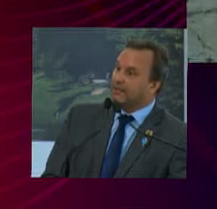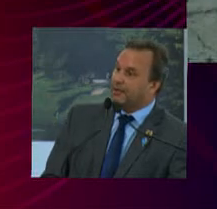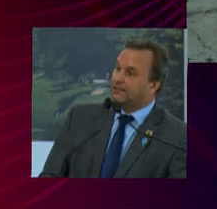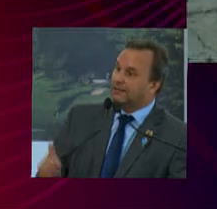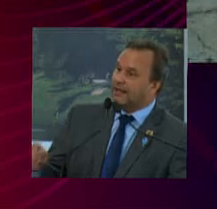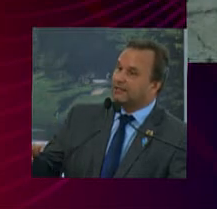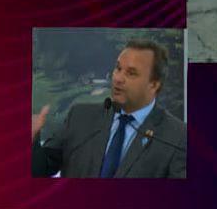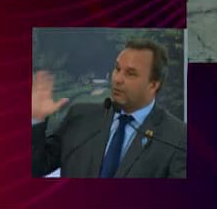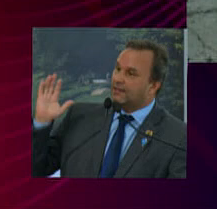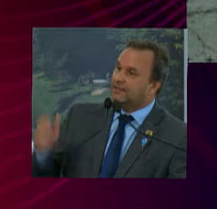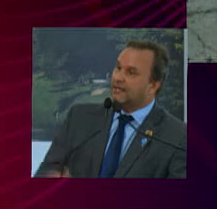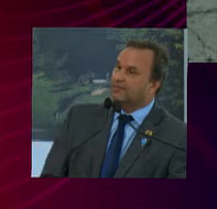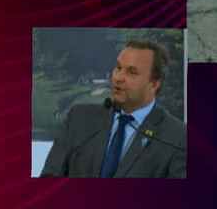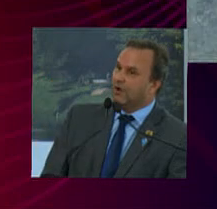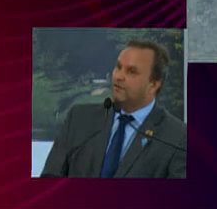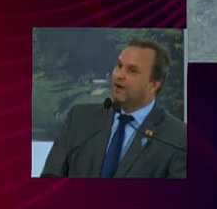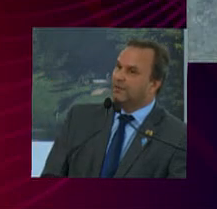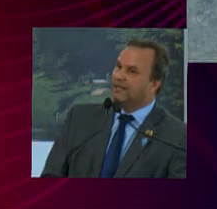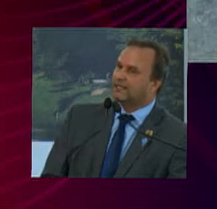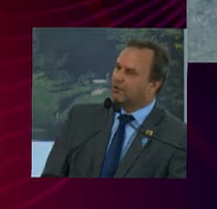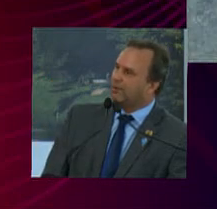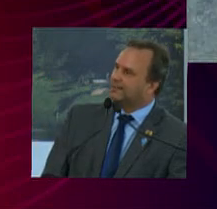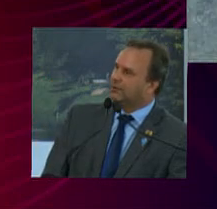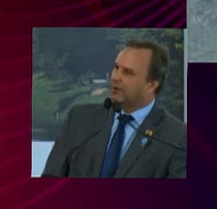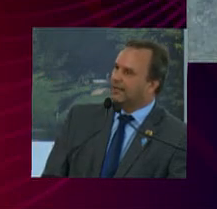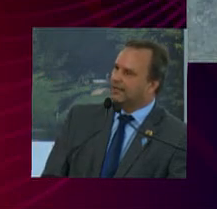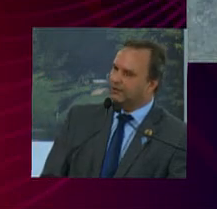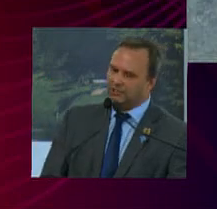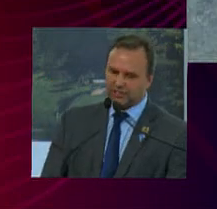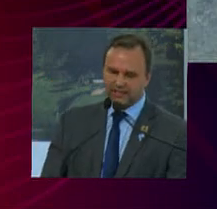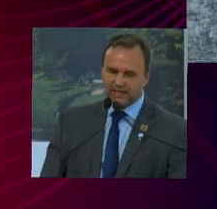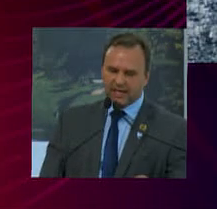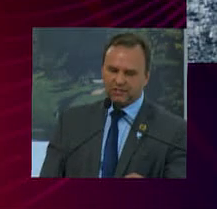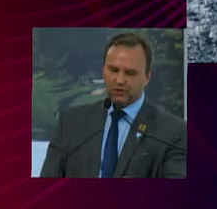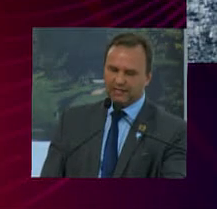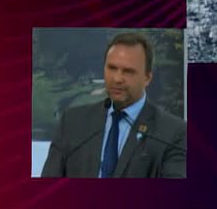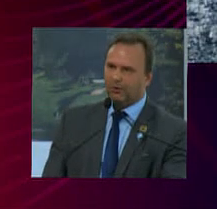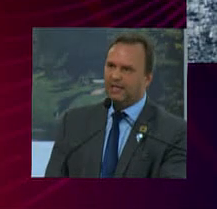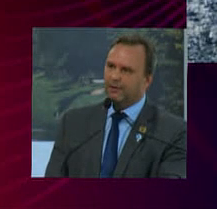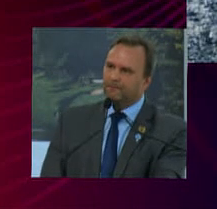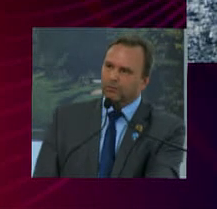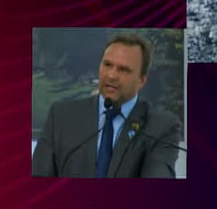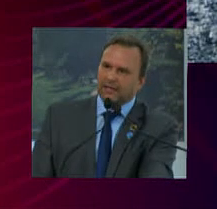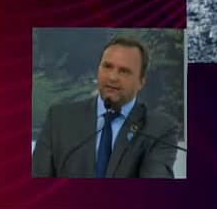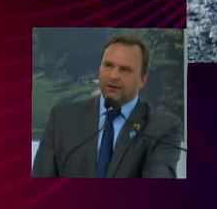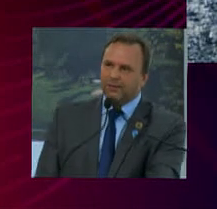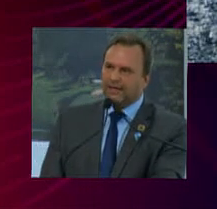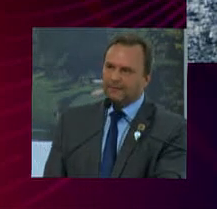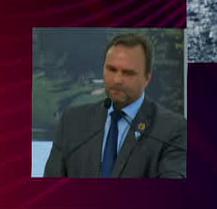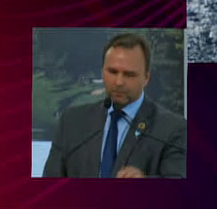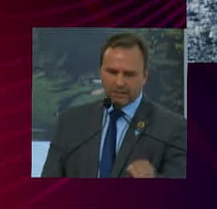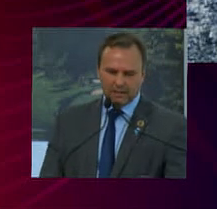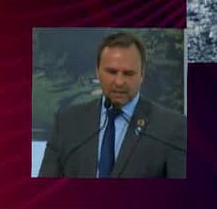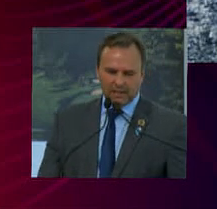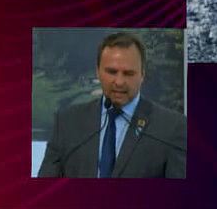2.560 apartamentos que tem lá, são quase 10 mil famílias que estão passando por ali. Então, a gente já aciona esse problema. E